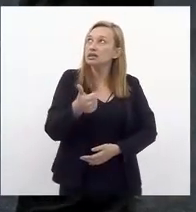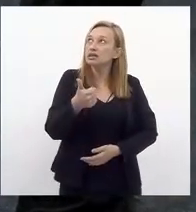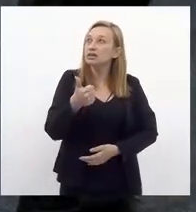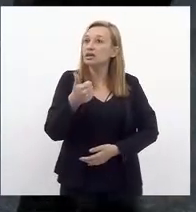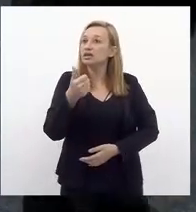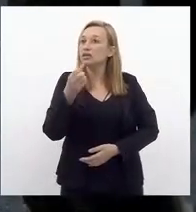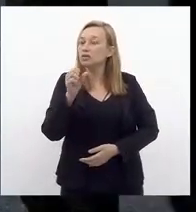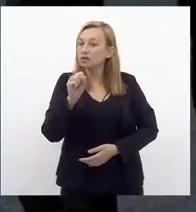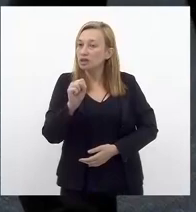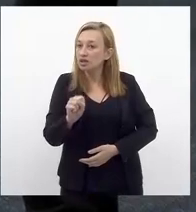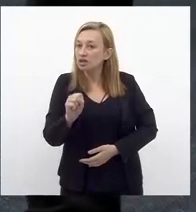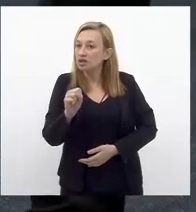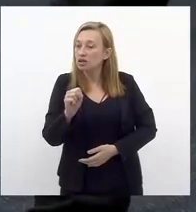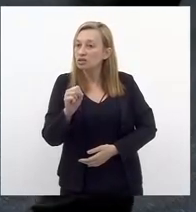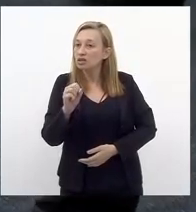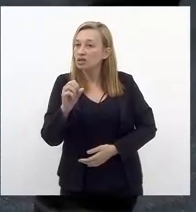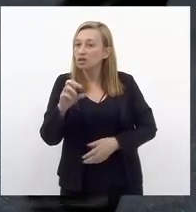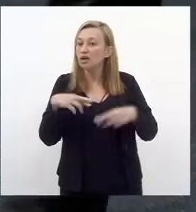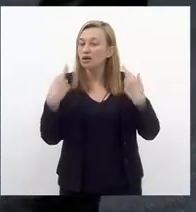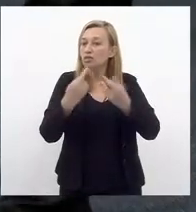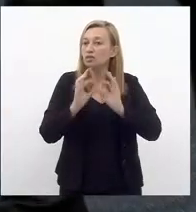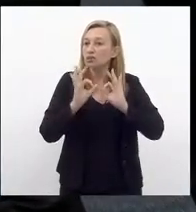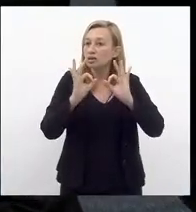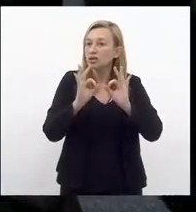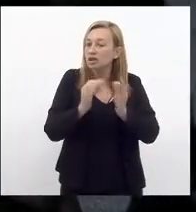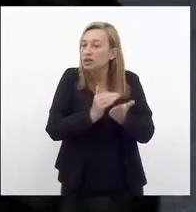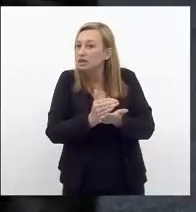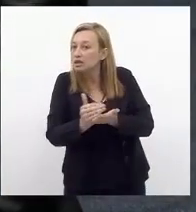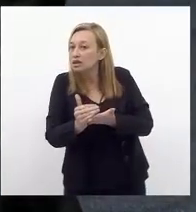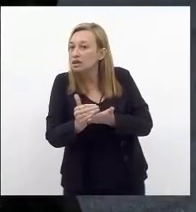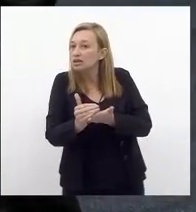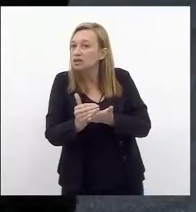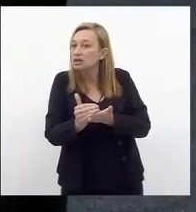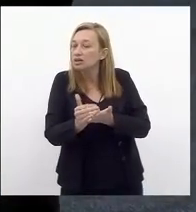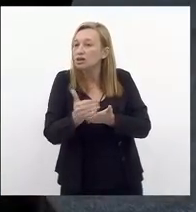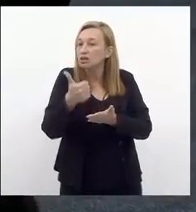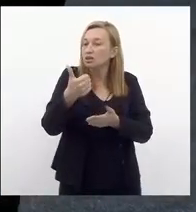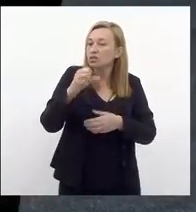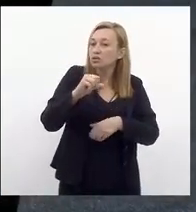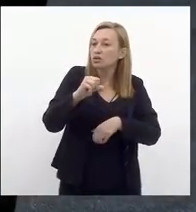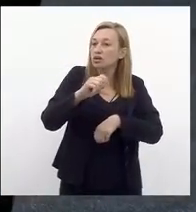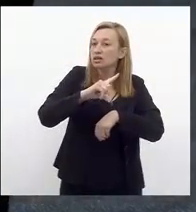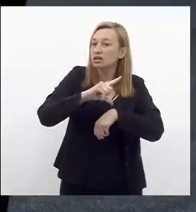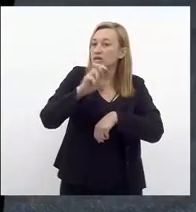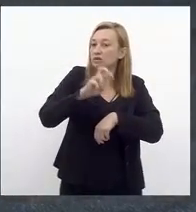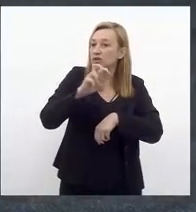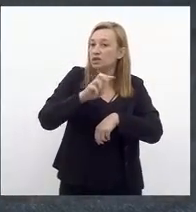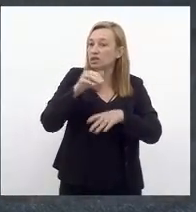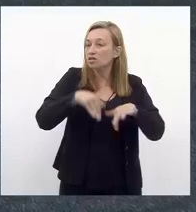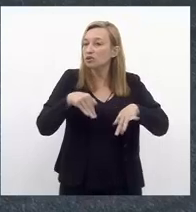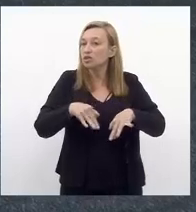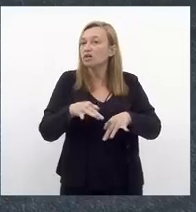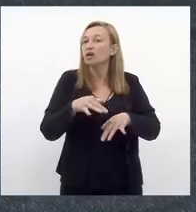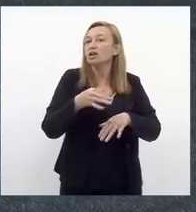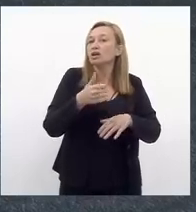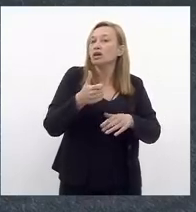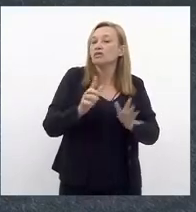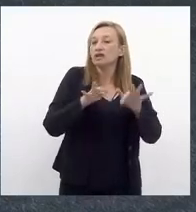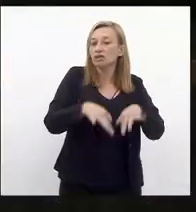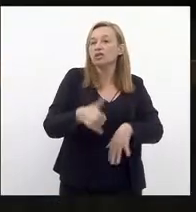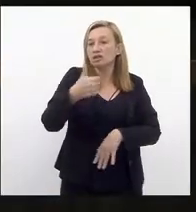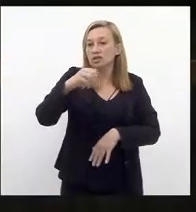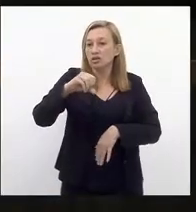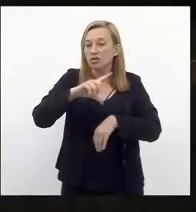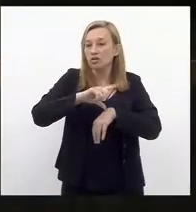108ª gessimar sessão extraordinária que iniciada às dezoito horas e 56 minutos encerrou-se às dezenove horas